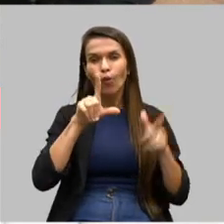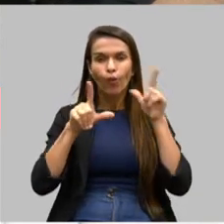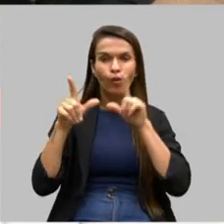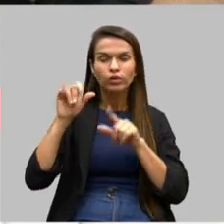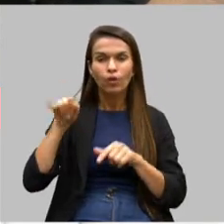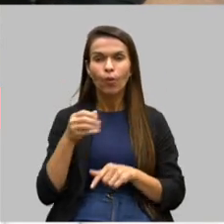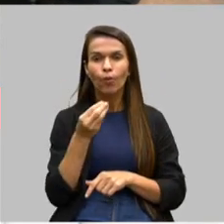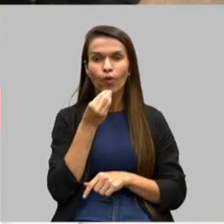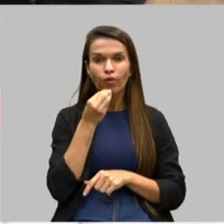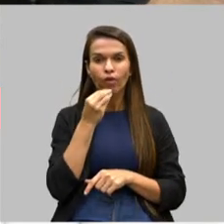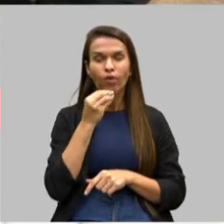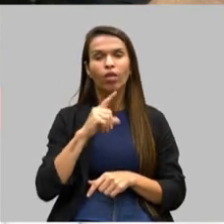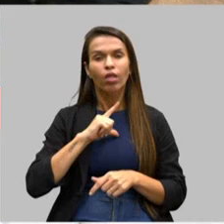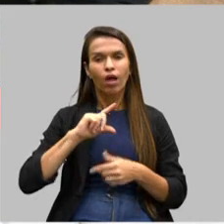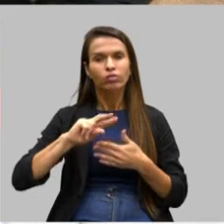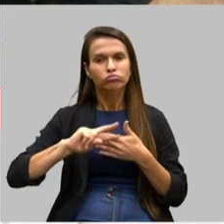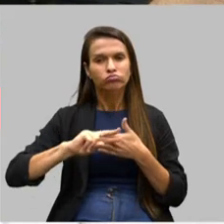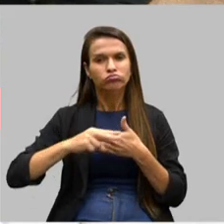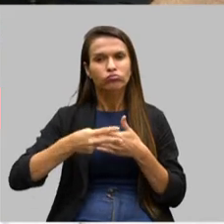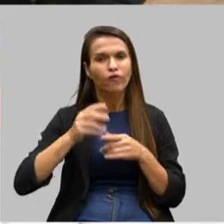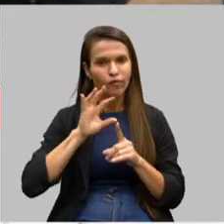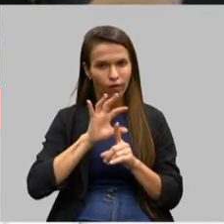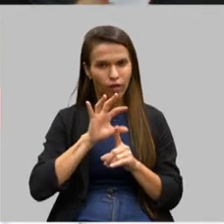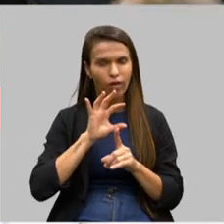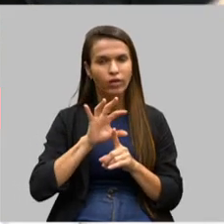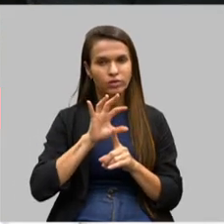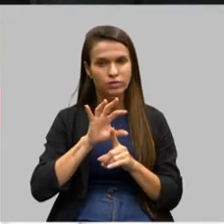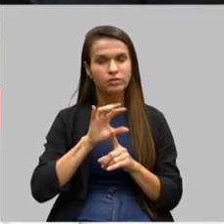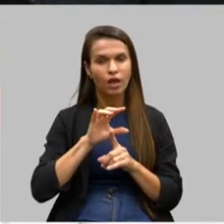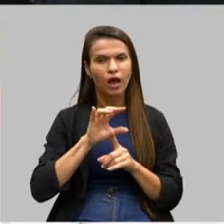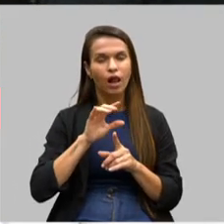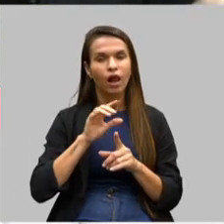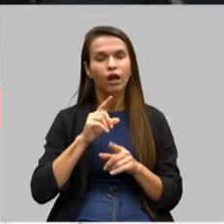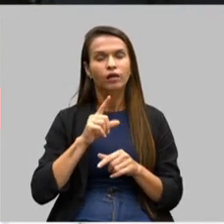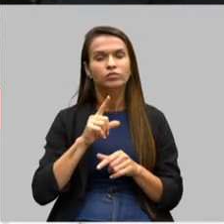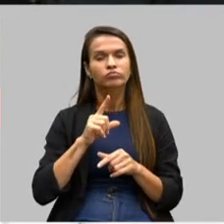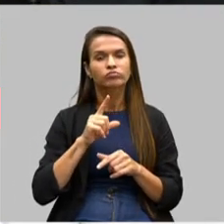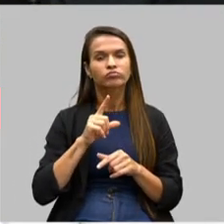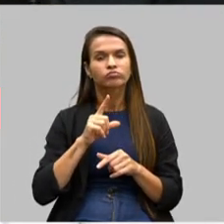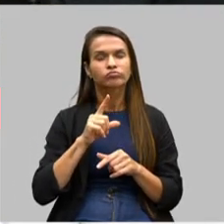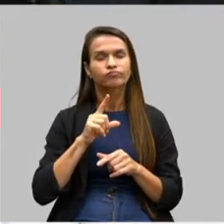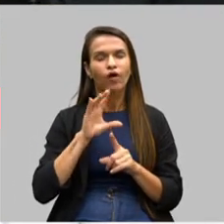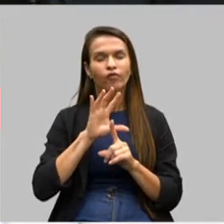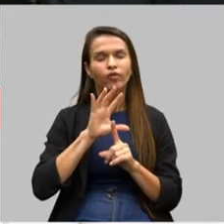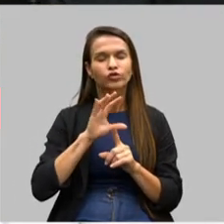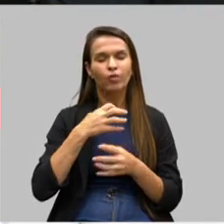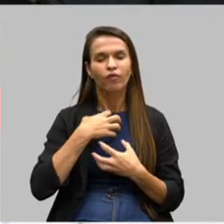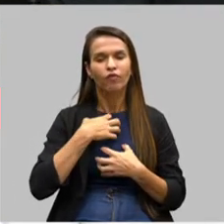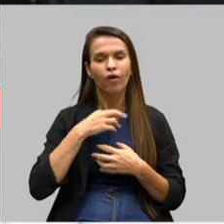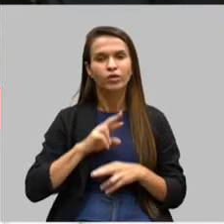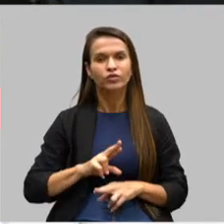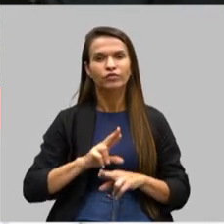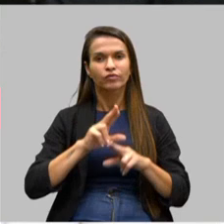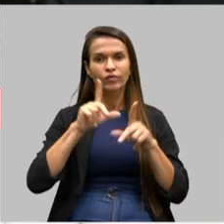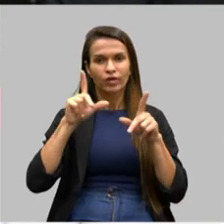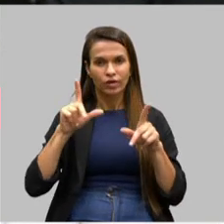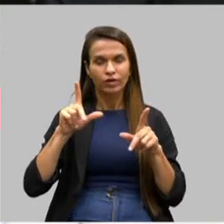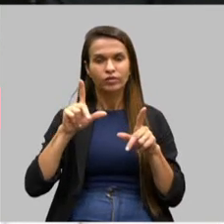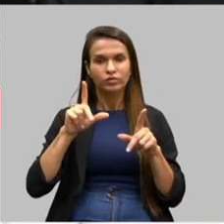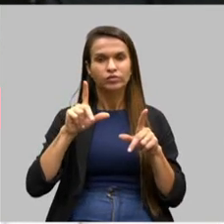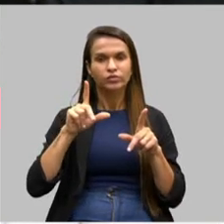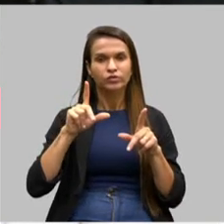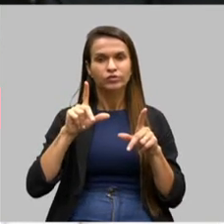podem gerar ou vão gerar, ela afeta de forma diferente diferentes camadas